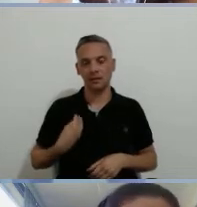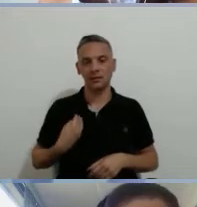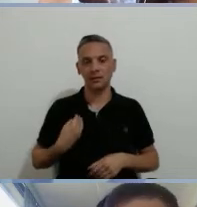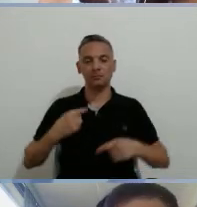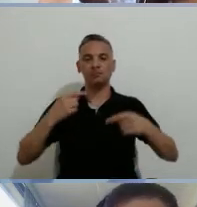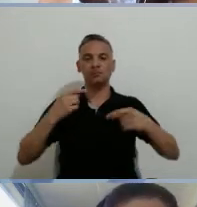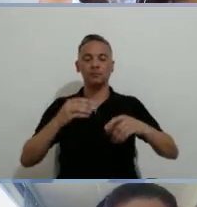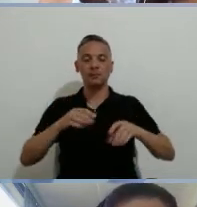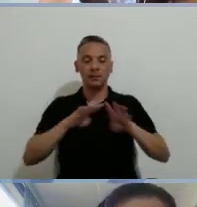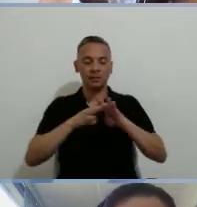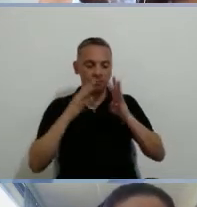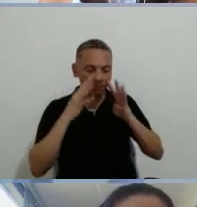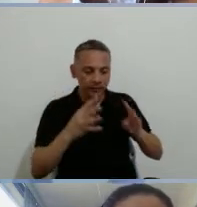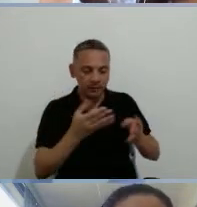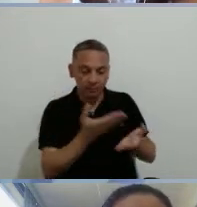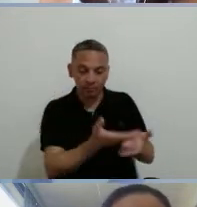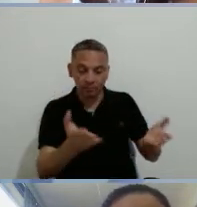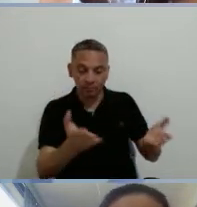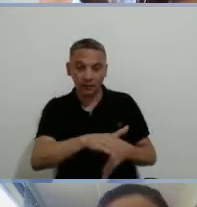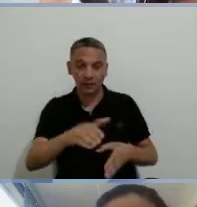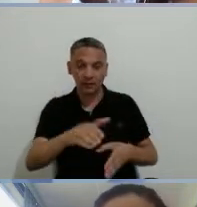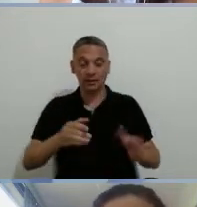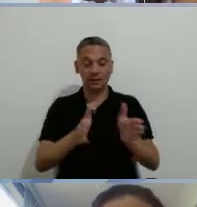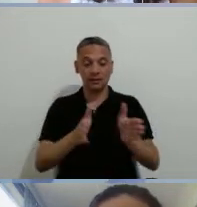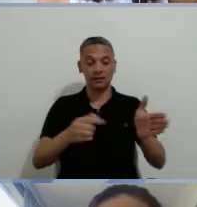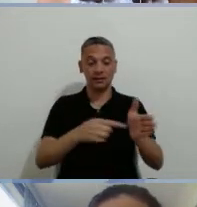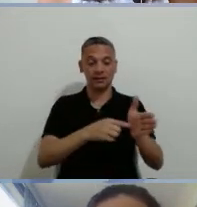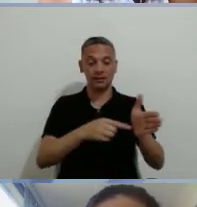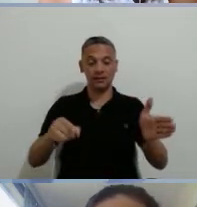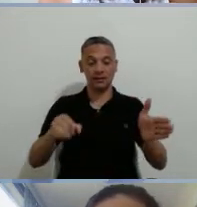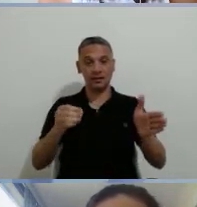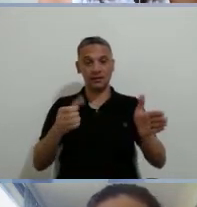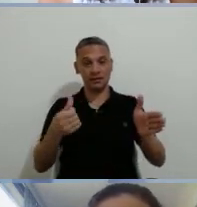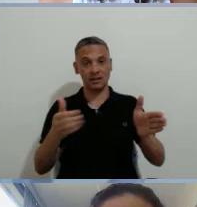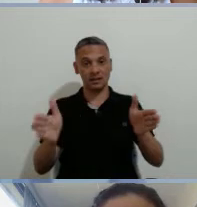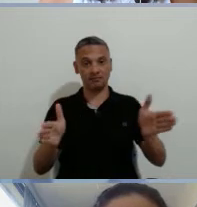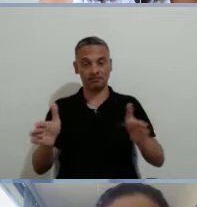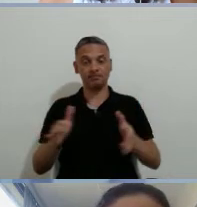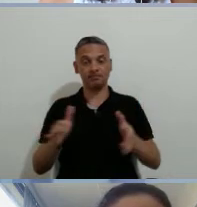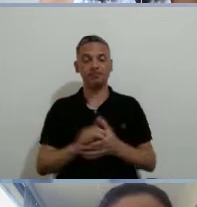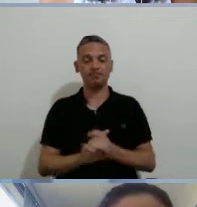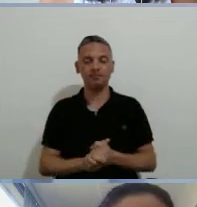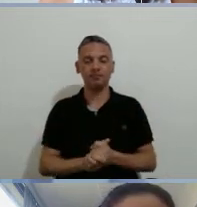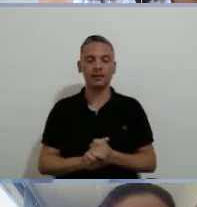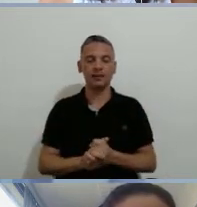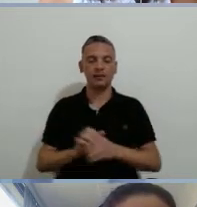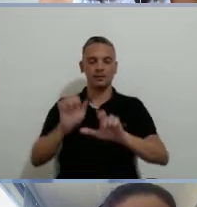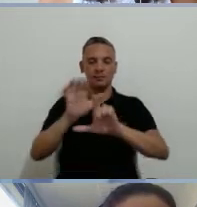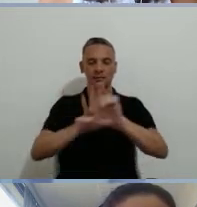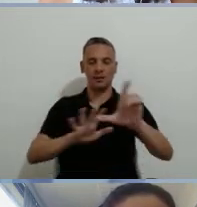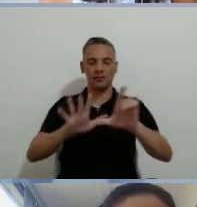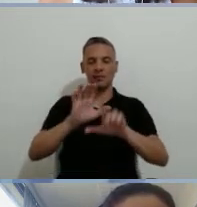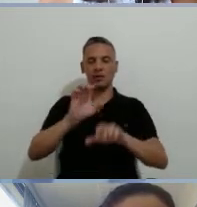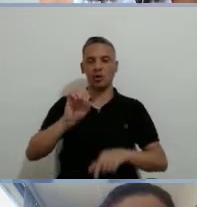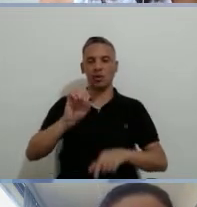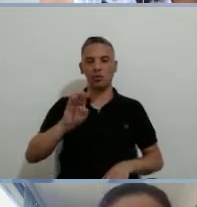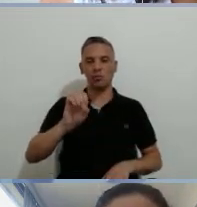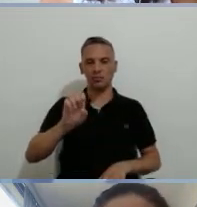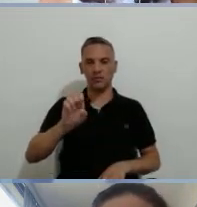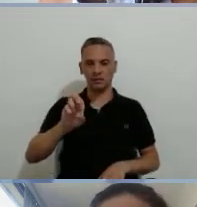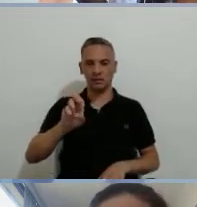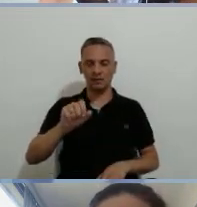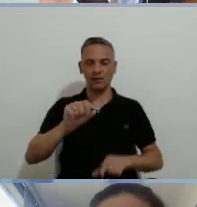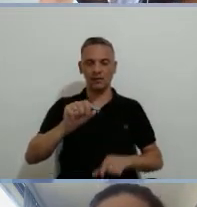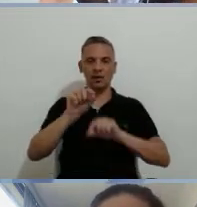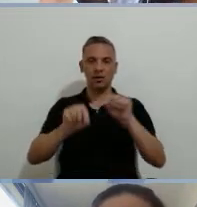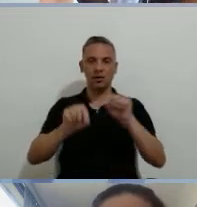0 e 6 anos. O Observa, no eixo dos planos municipais pela primeira infância,